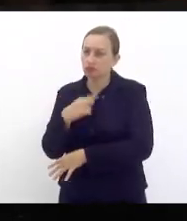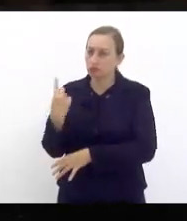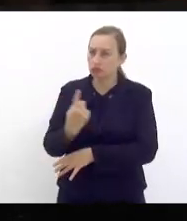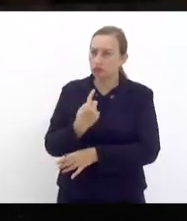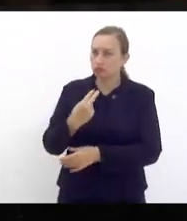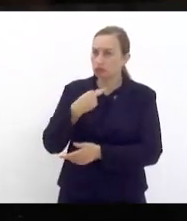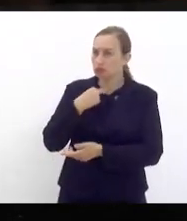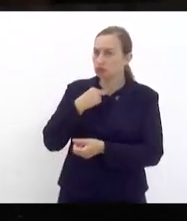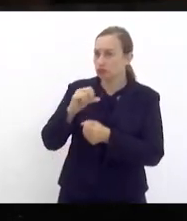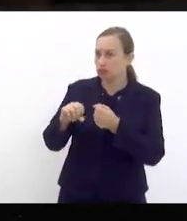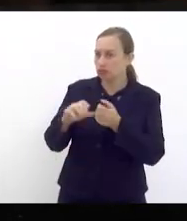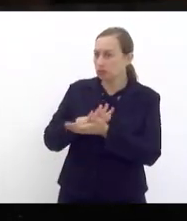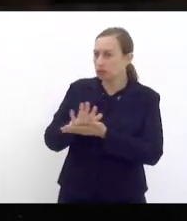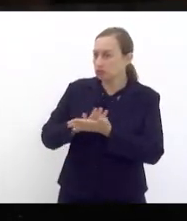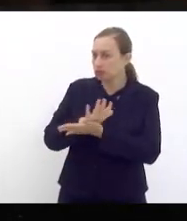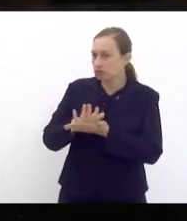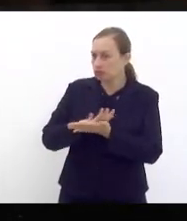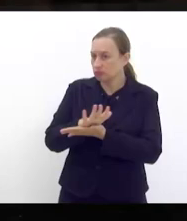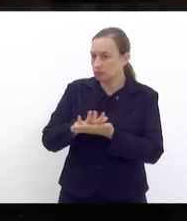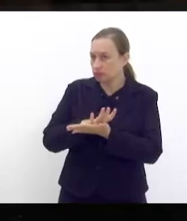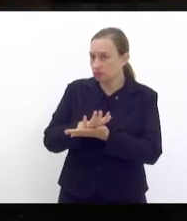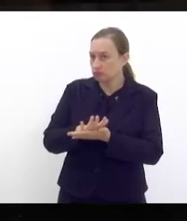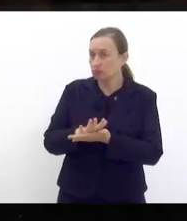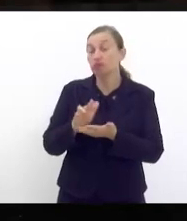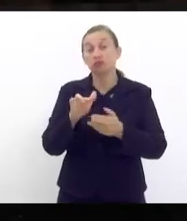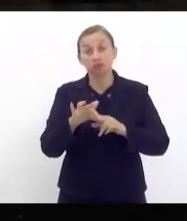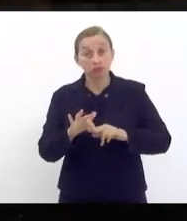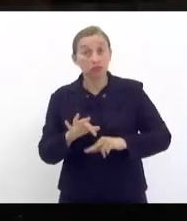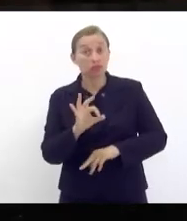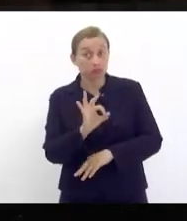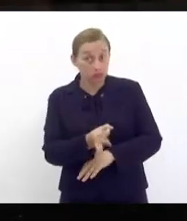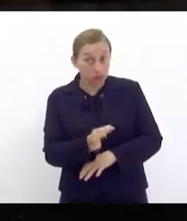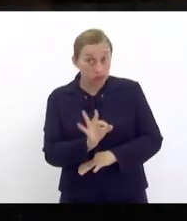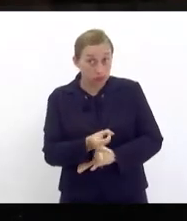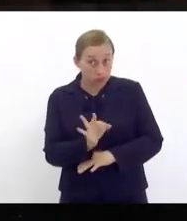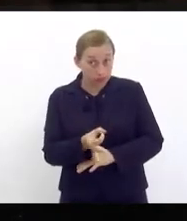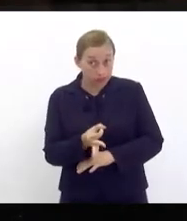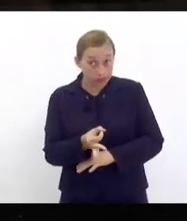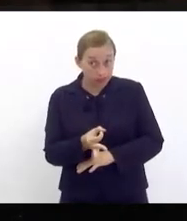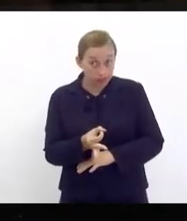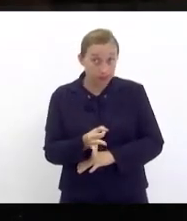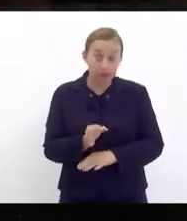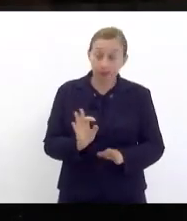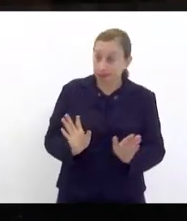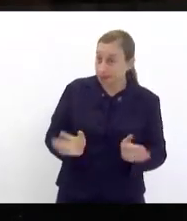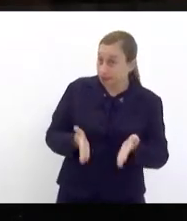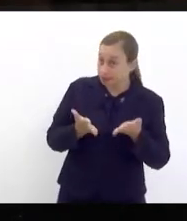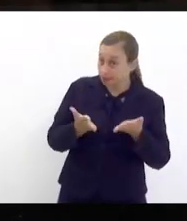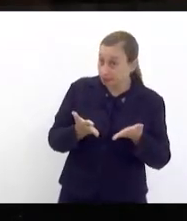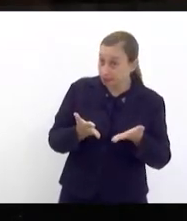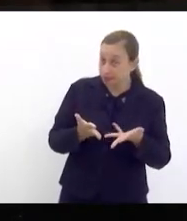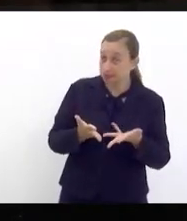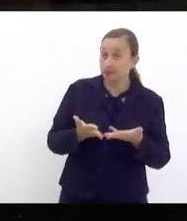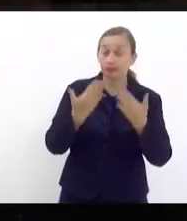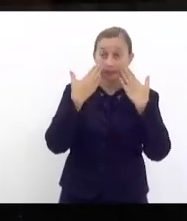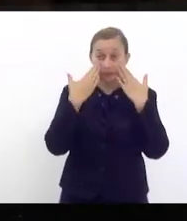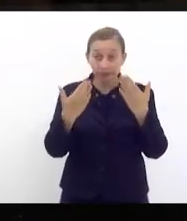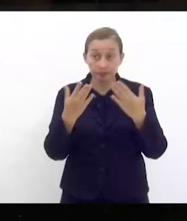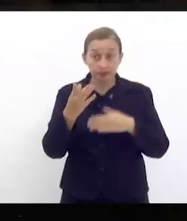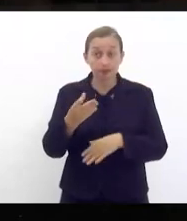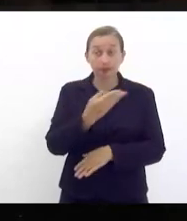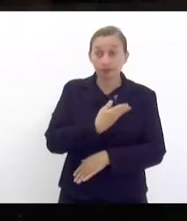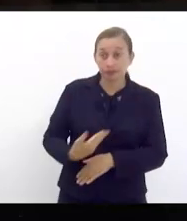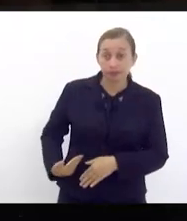mãos atados. Soma-se a isso, portanto, obviamente, a iniciativa apresentada pelo